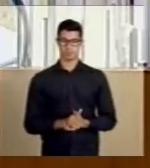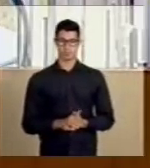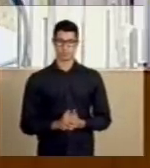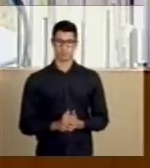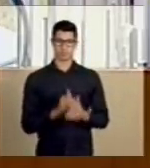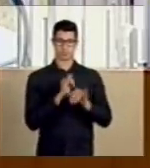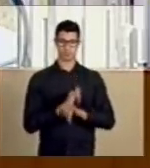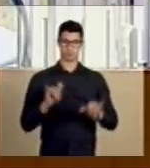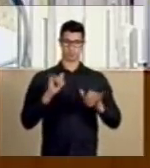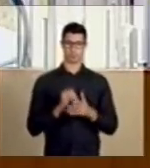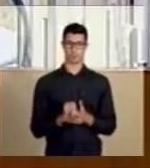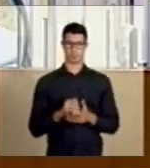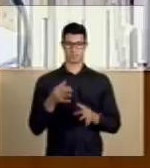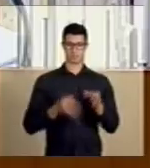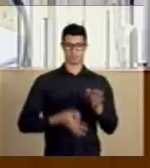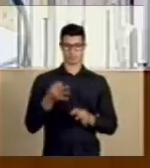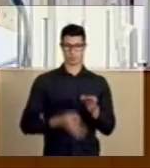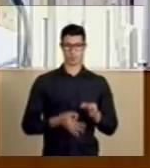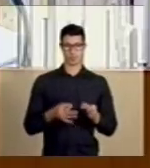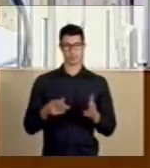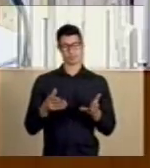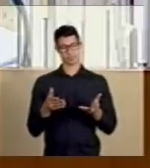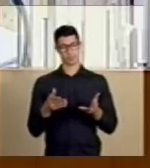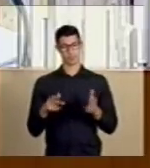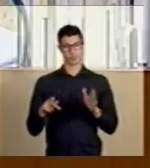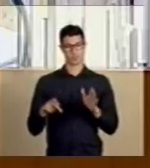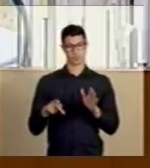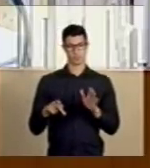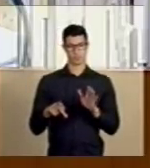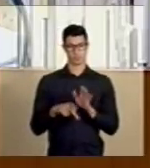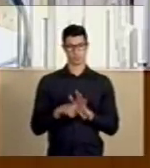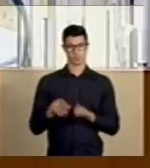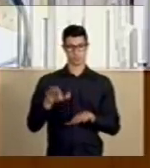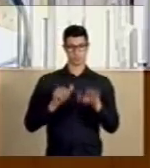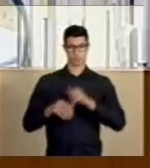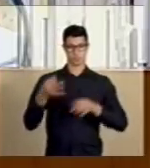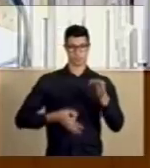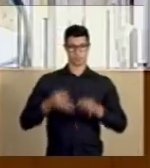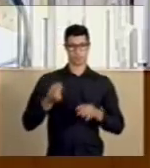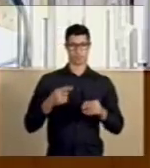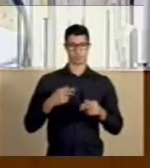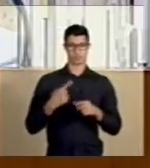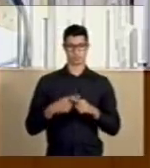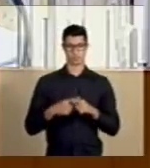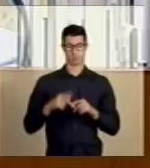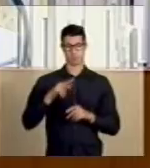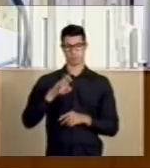apregou para julgamento a arguição de... chamar para julgamento, porque é a forma do